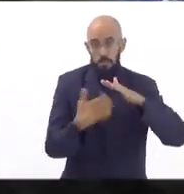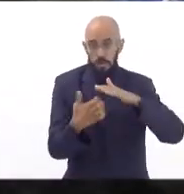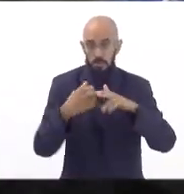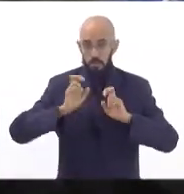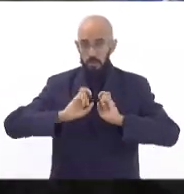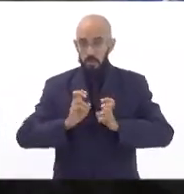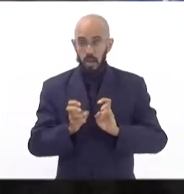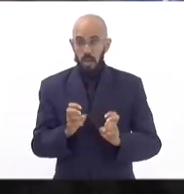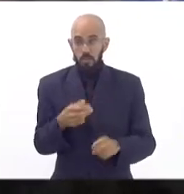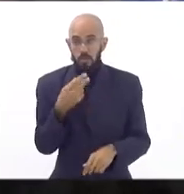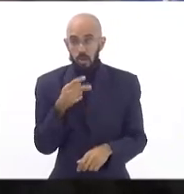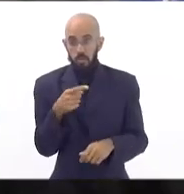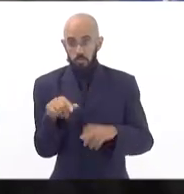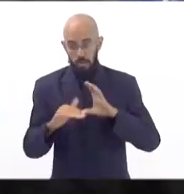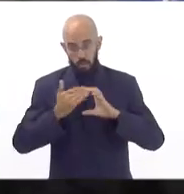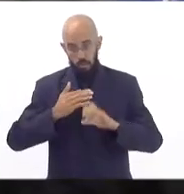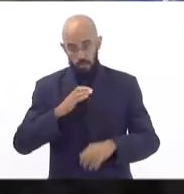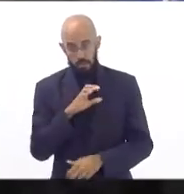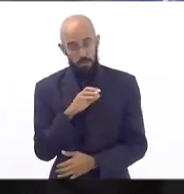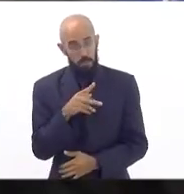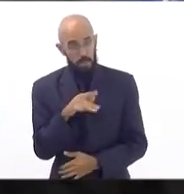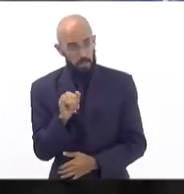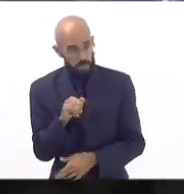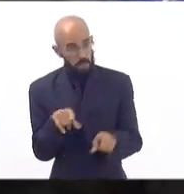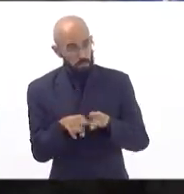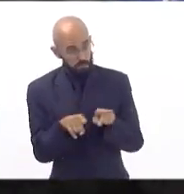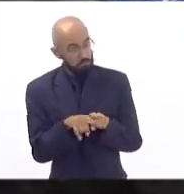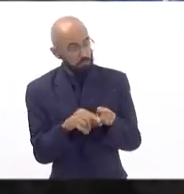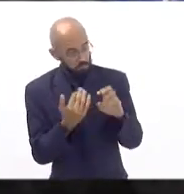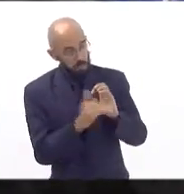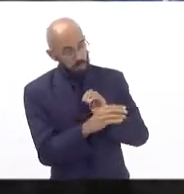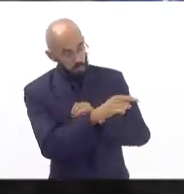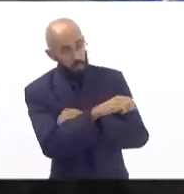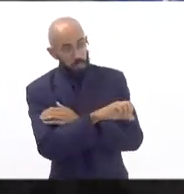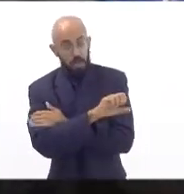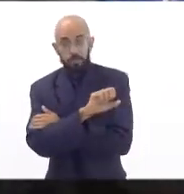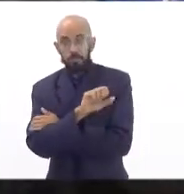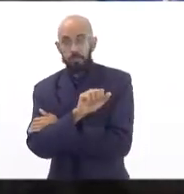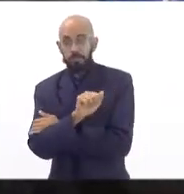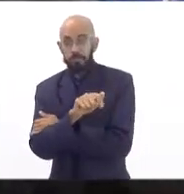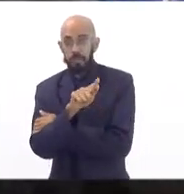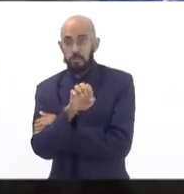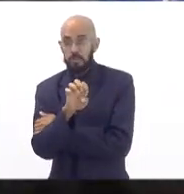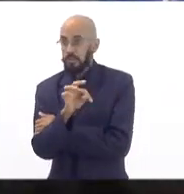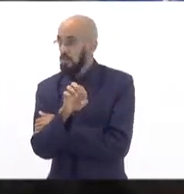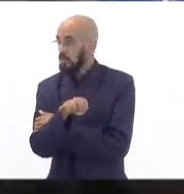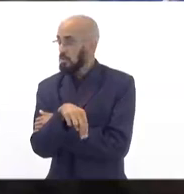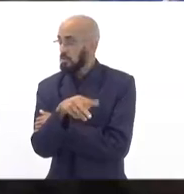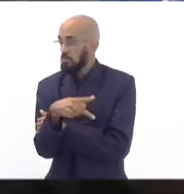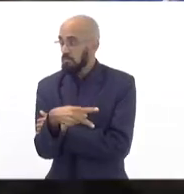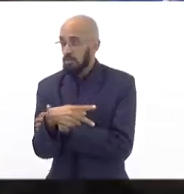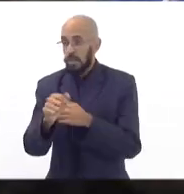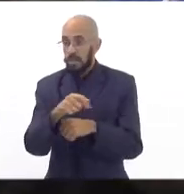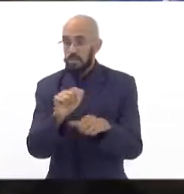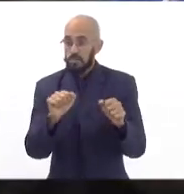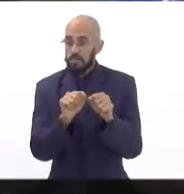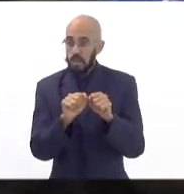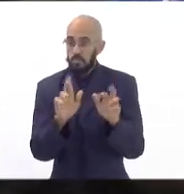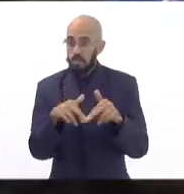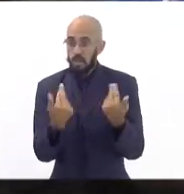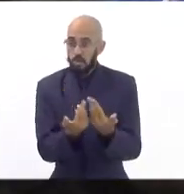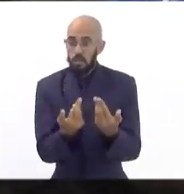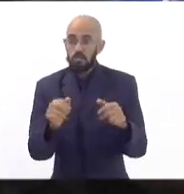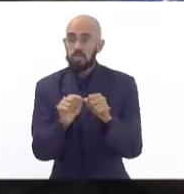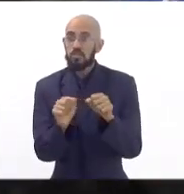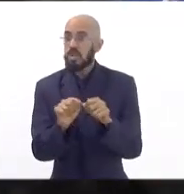sua ACP e cabe outra vez de transp e vocês se reunir Lá tem os conselheiros fizeram o quê Tá